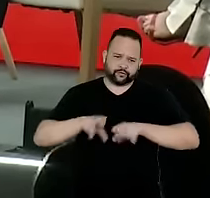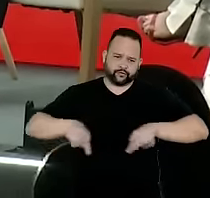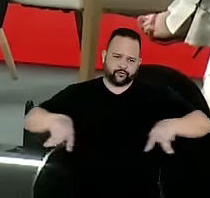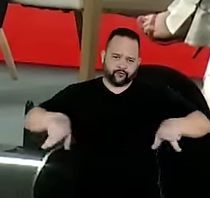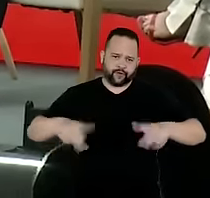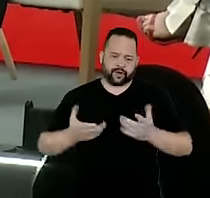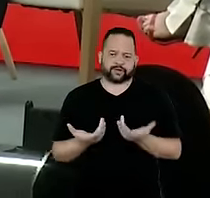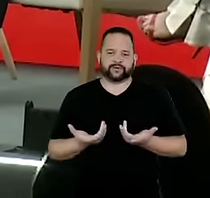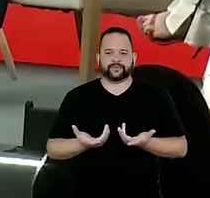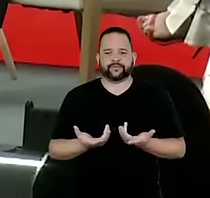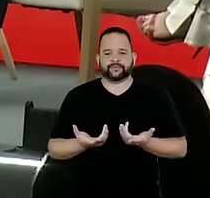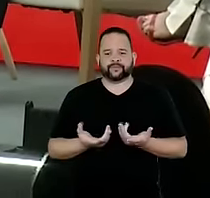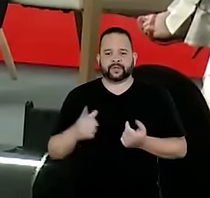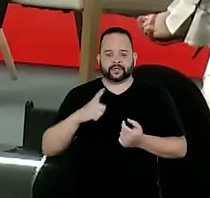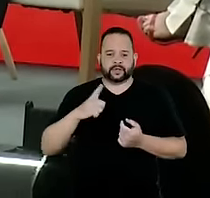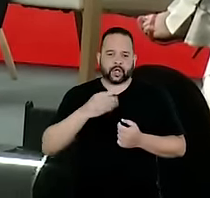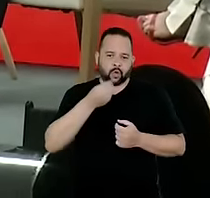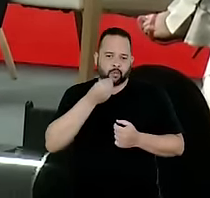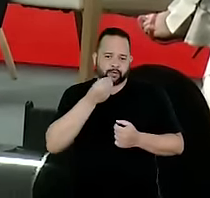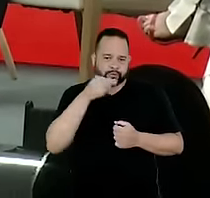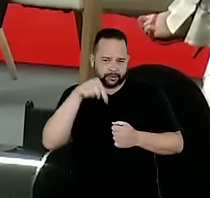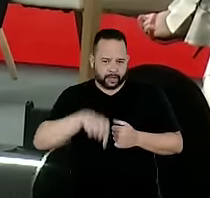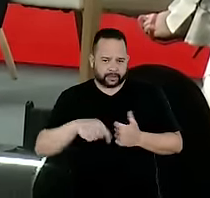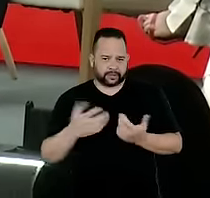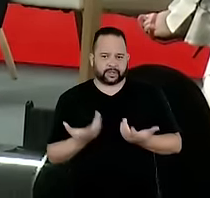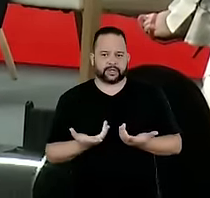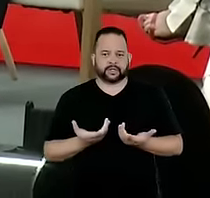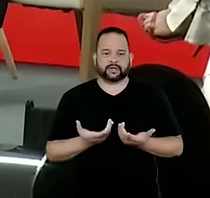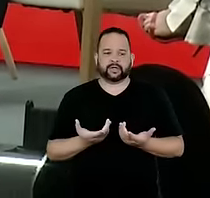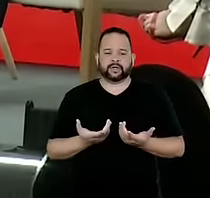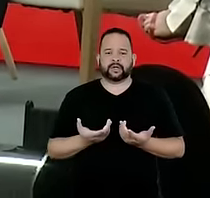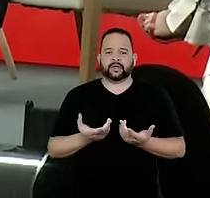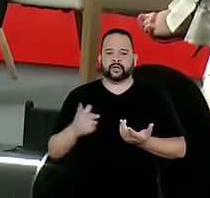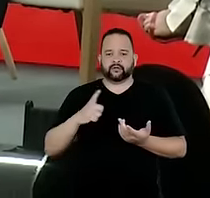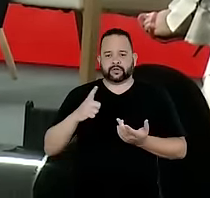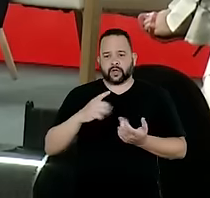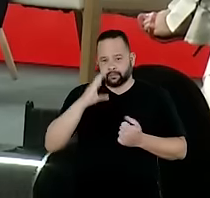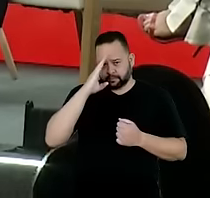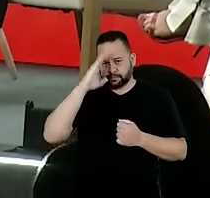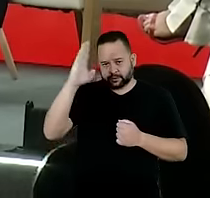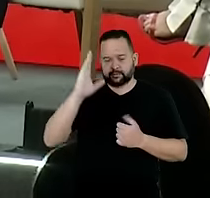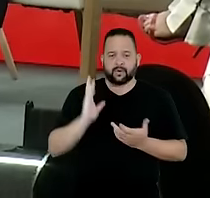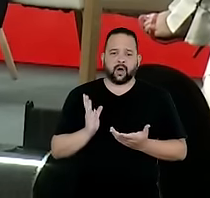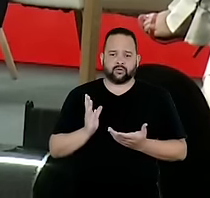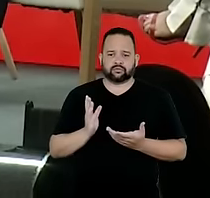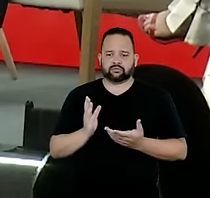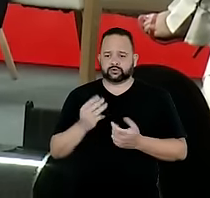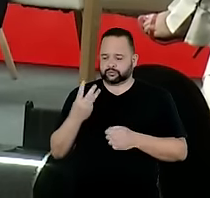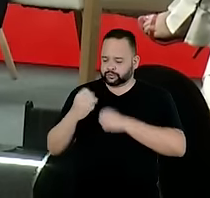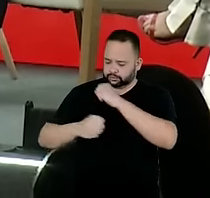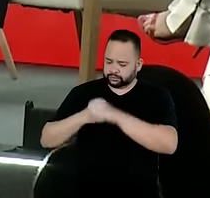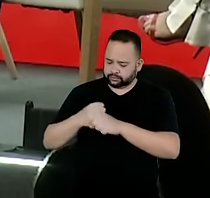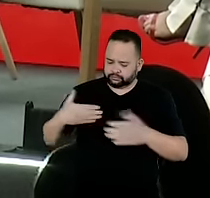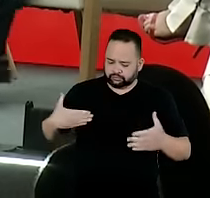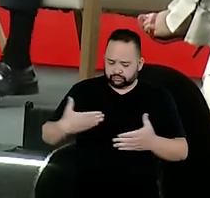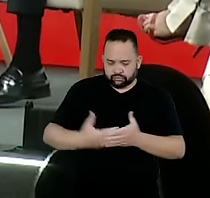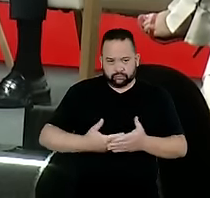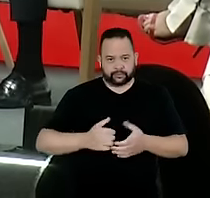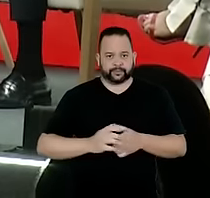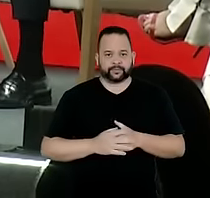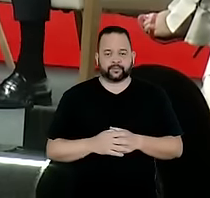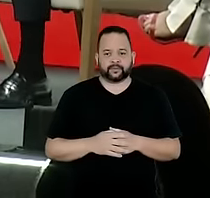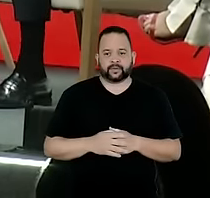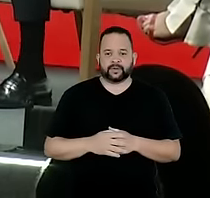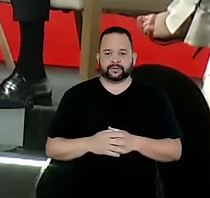aqui de novo mais uma vez né dominou e foi a grande protagonista nos últimos anos nos últimos três anos principalmente a grande verdade